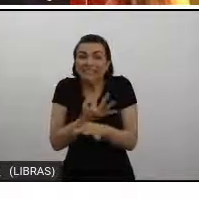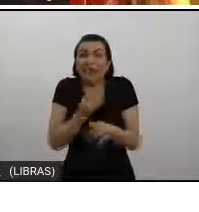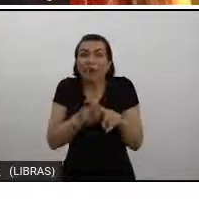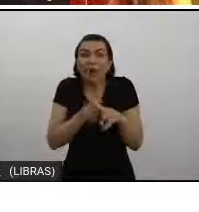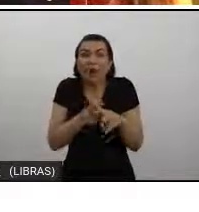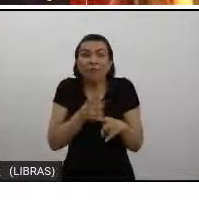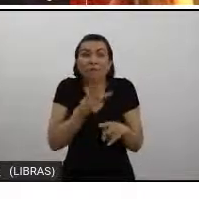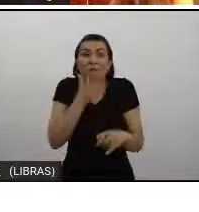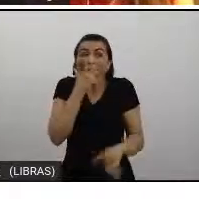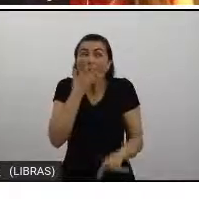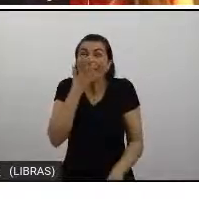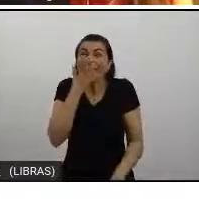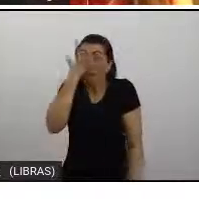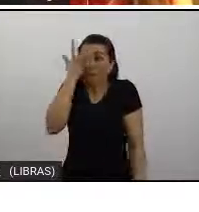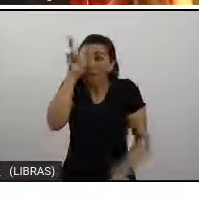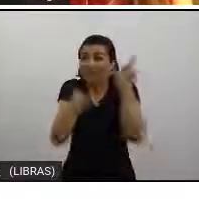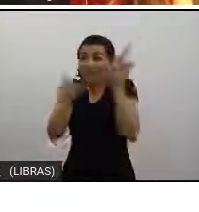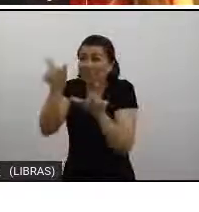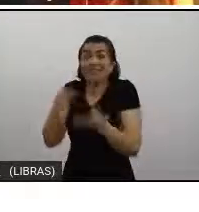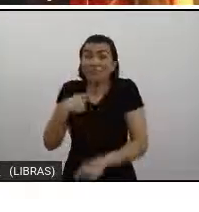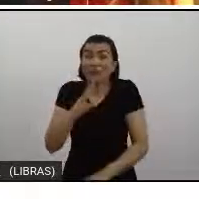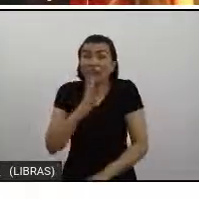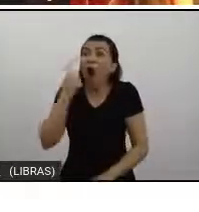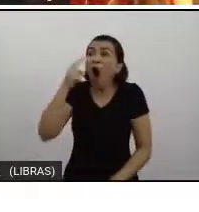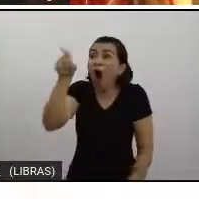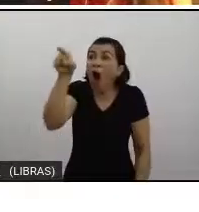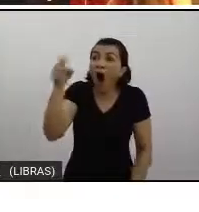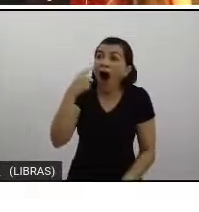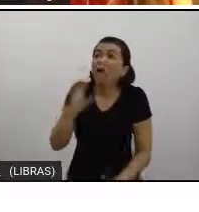monte de gente conhecida, assim, bem novinho.